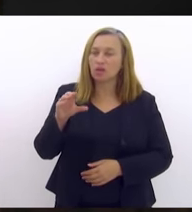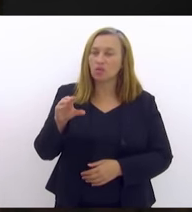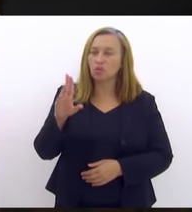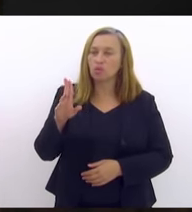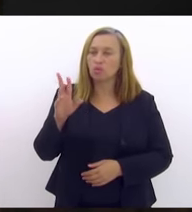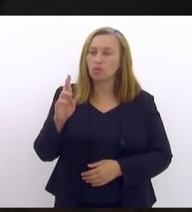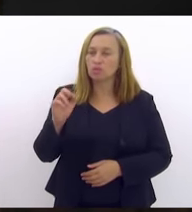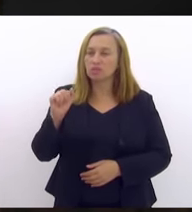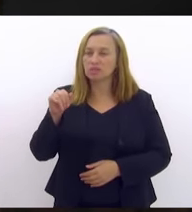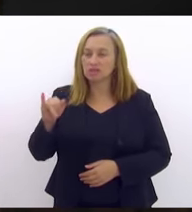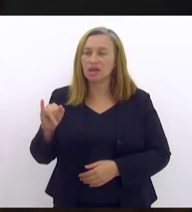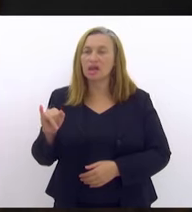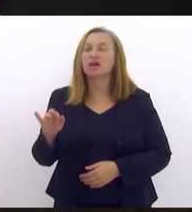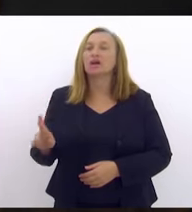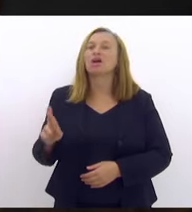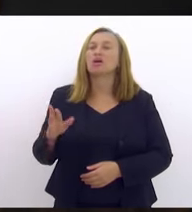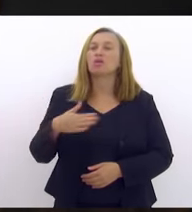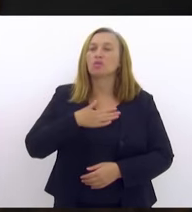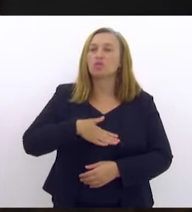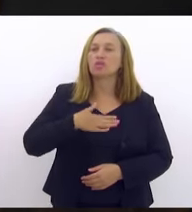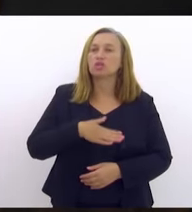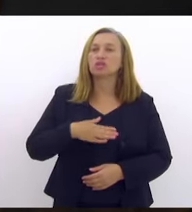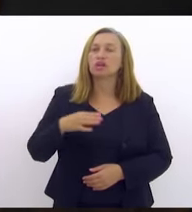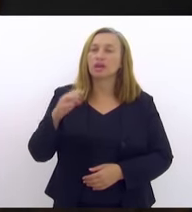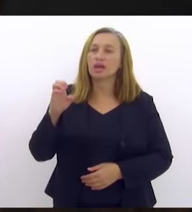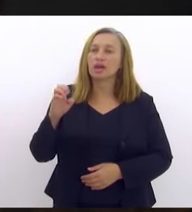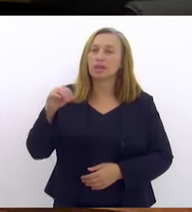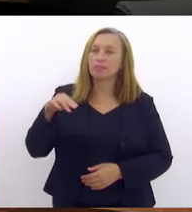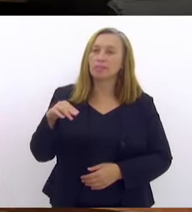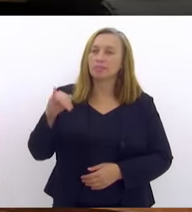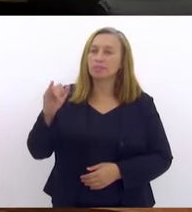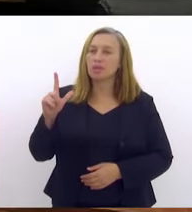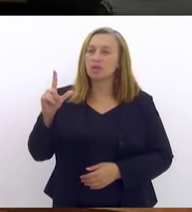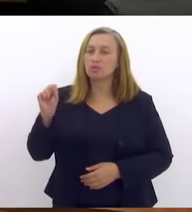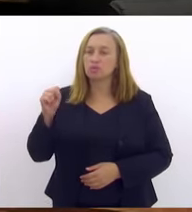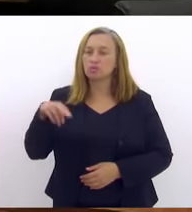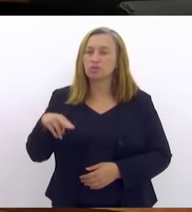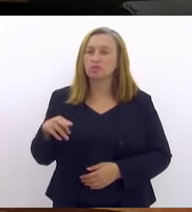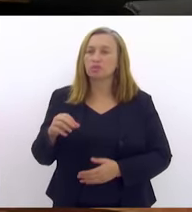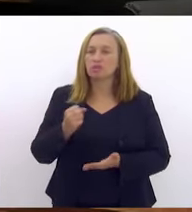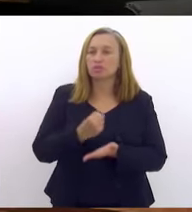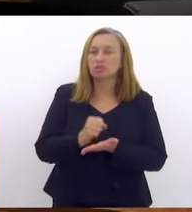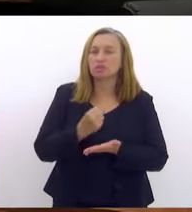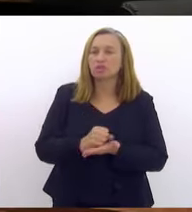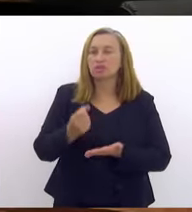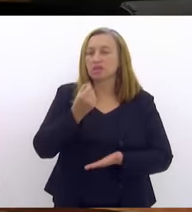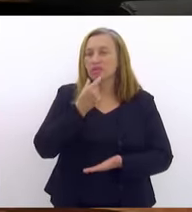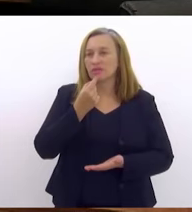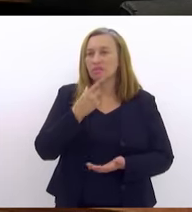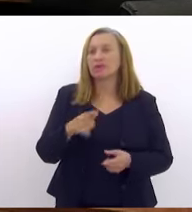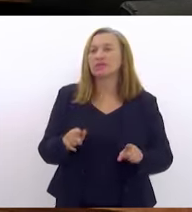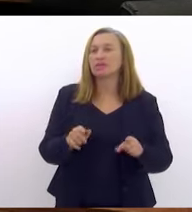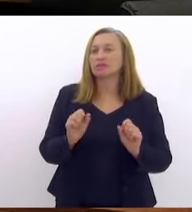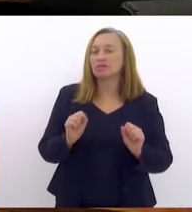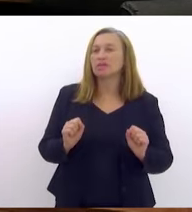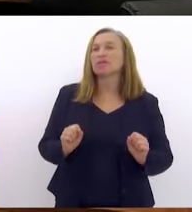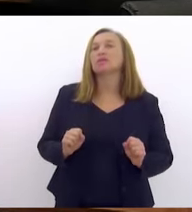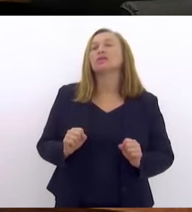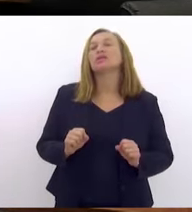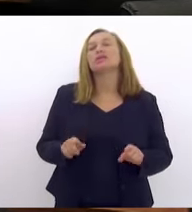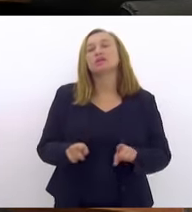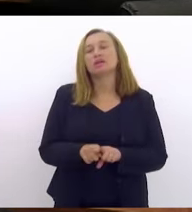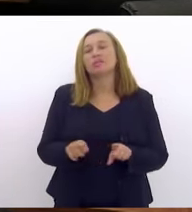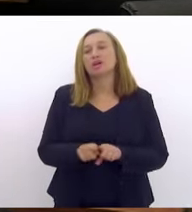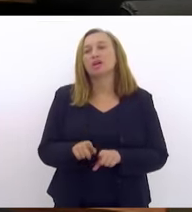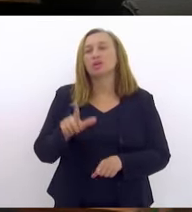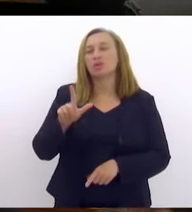aqui meu amigo Emílson dos Santos Coelho, o Emílson da farmácia. Por favor, a Lucena também, se puder estar conosco aqui,